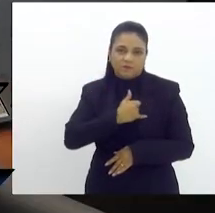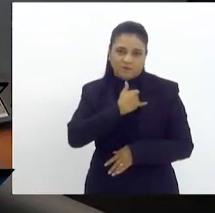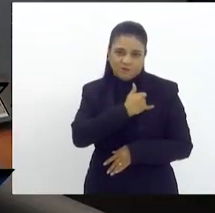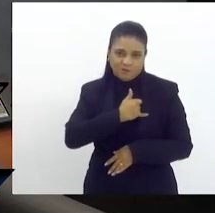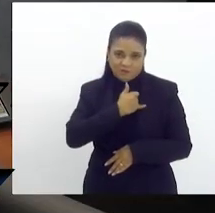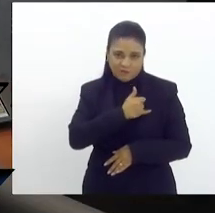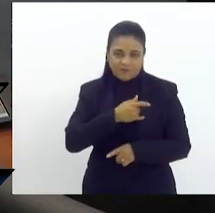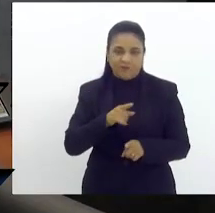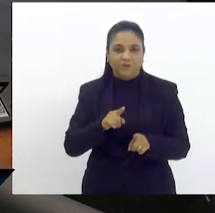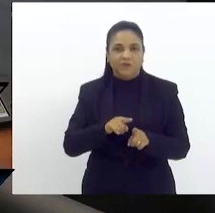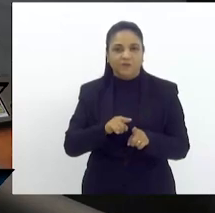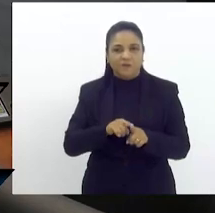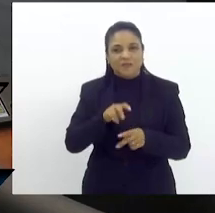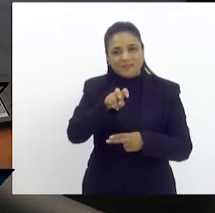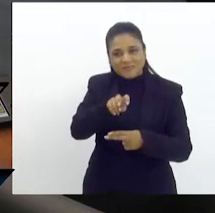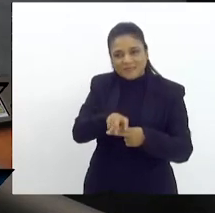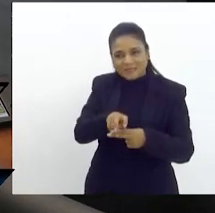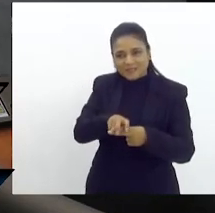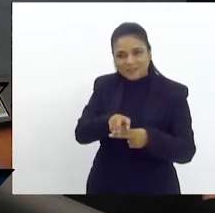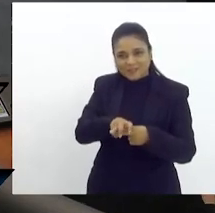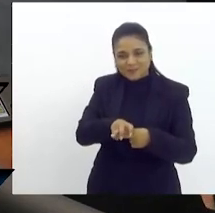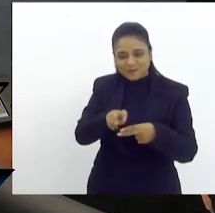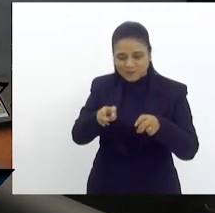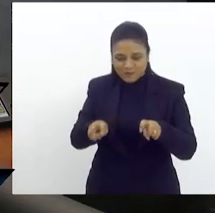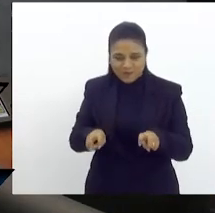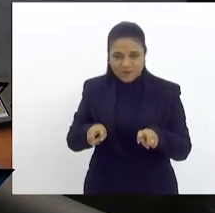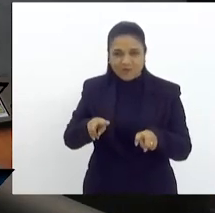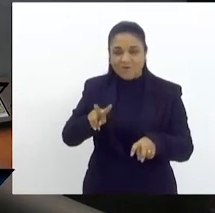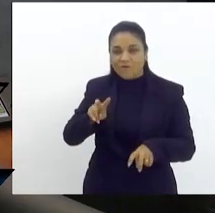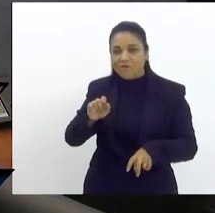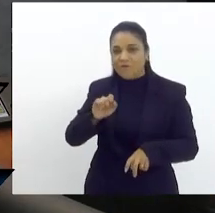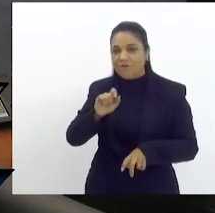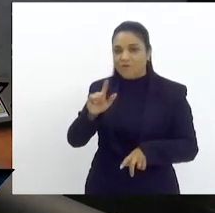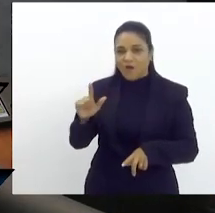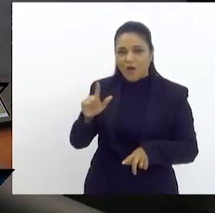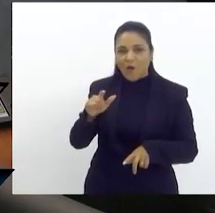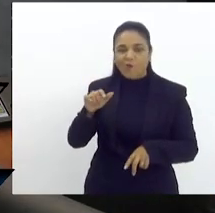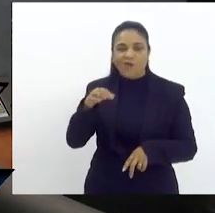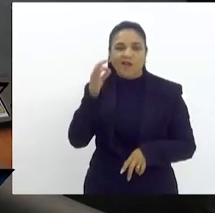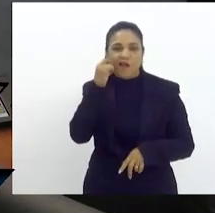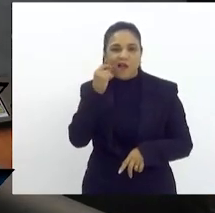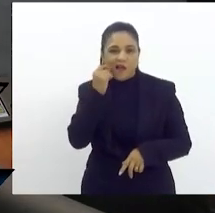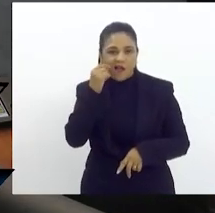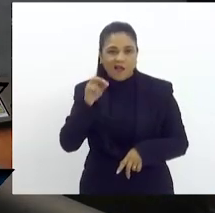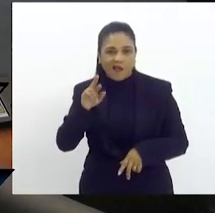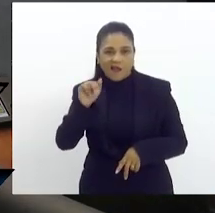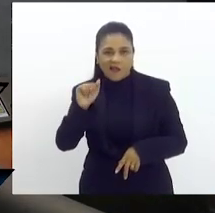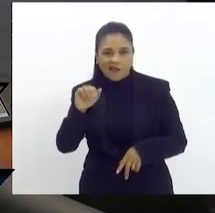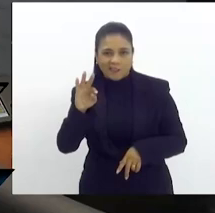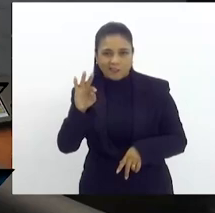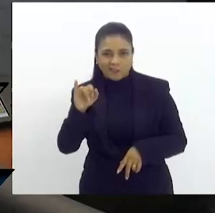Deputado aqui é sentadinho do lado do Val do lado do Ratinho ali nosso nome deputado